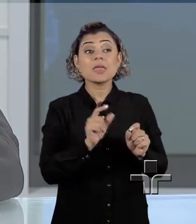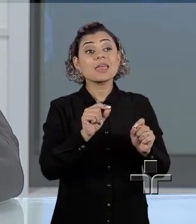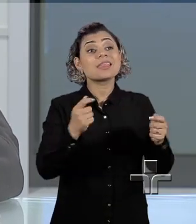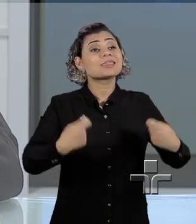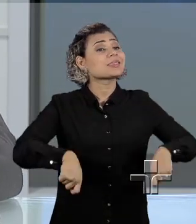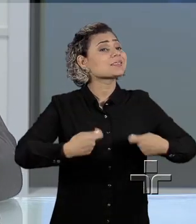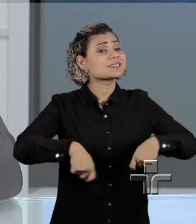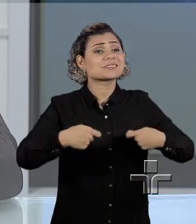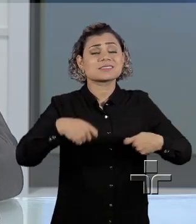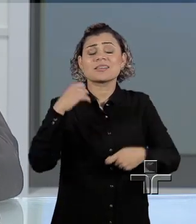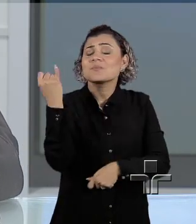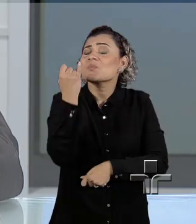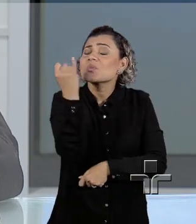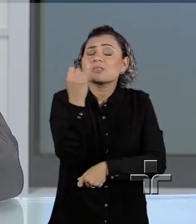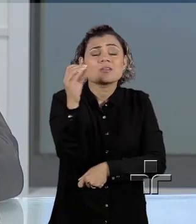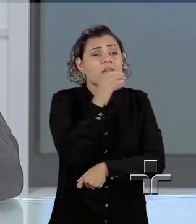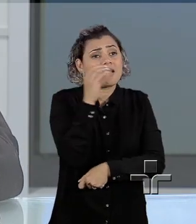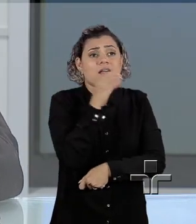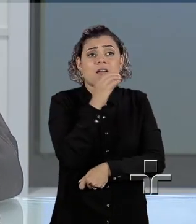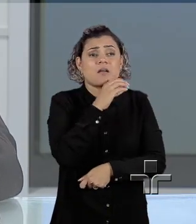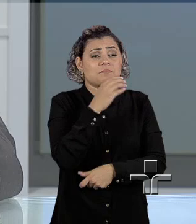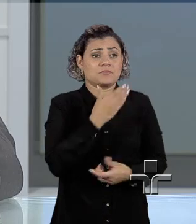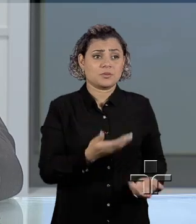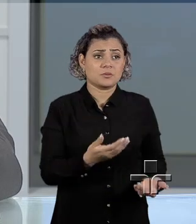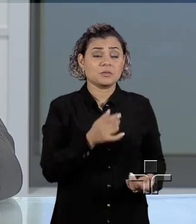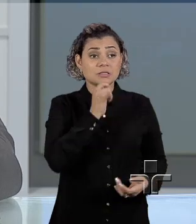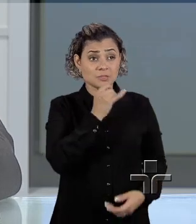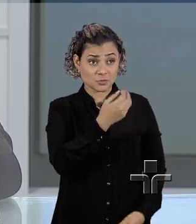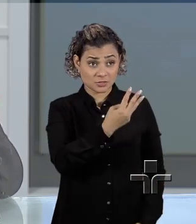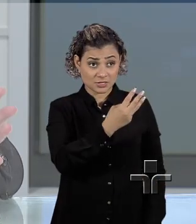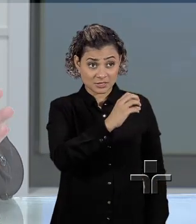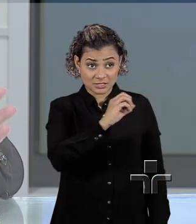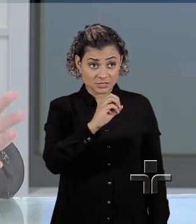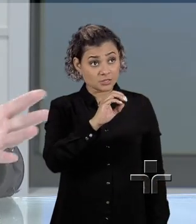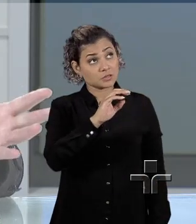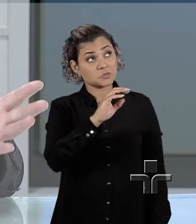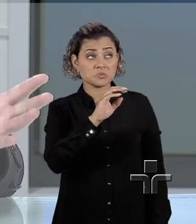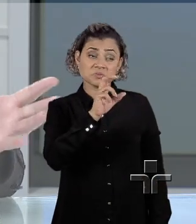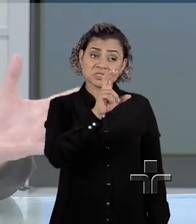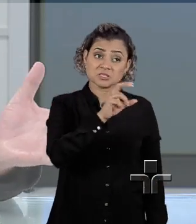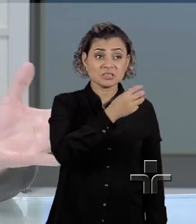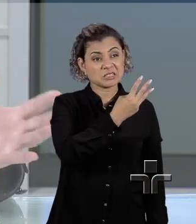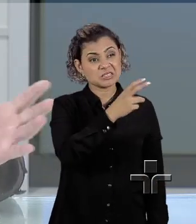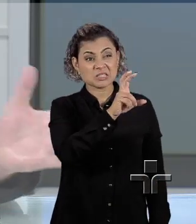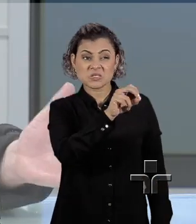ela é fundamental. A diferença vai ser 350 bilhões,